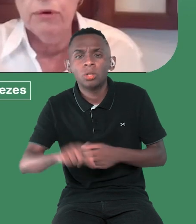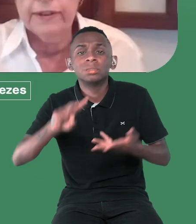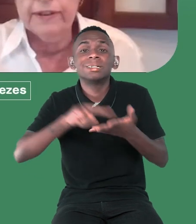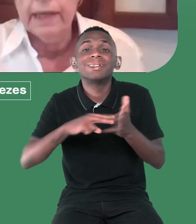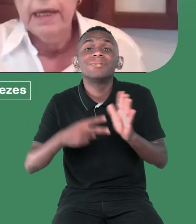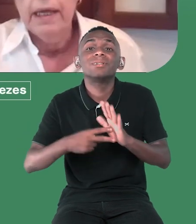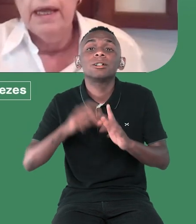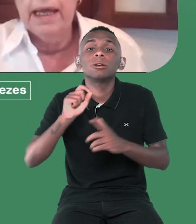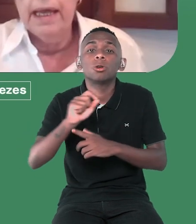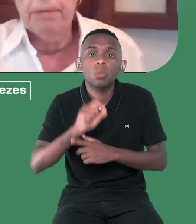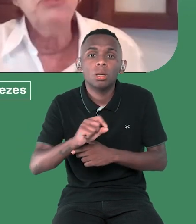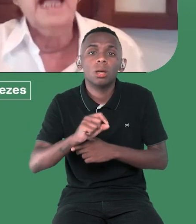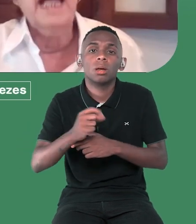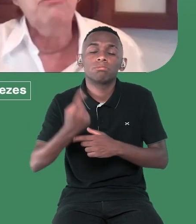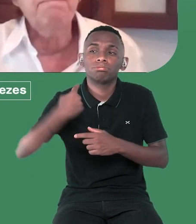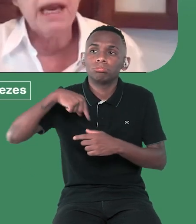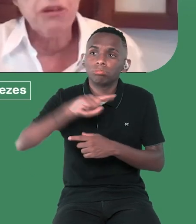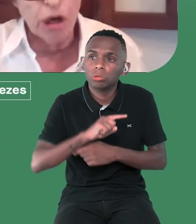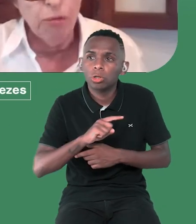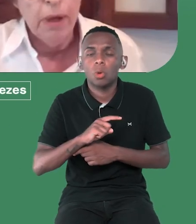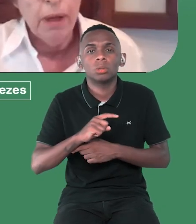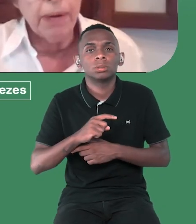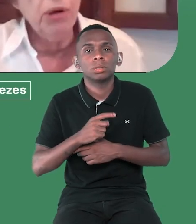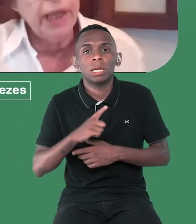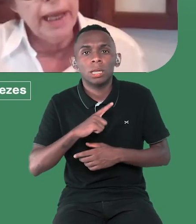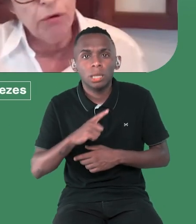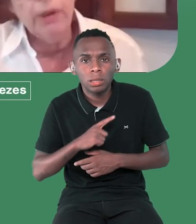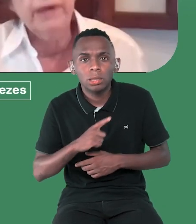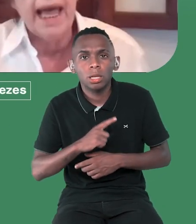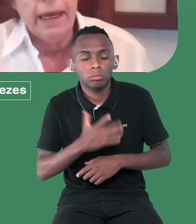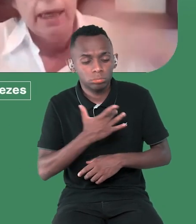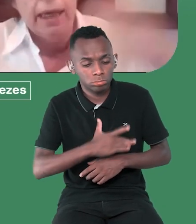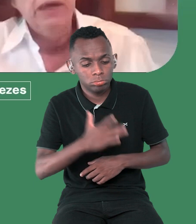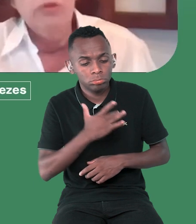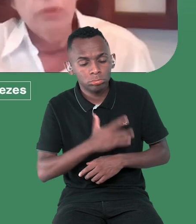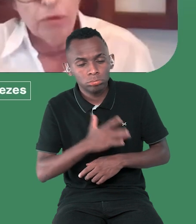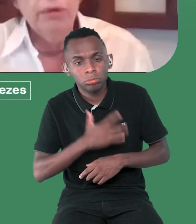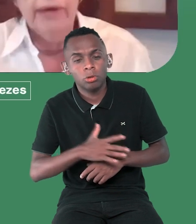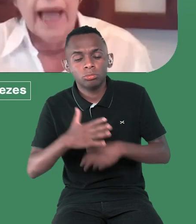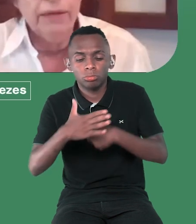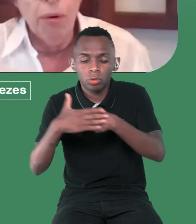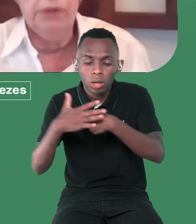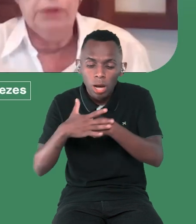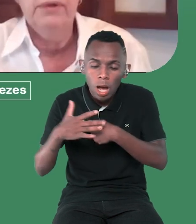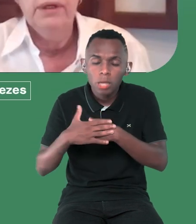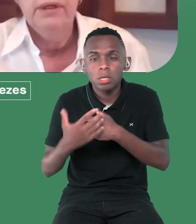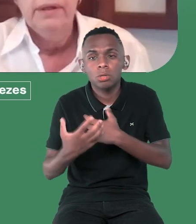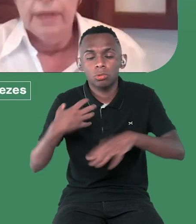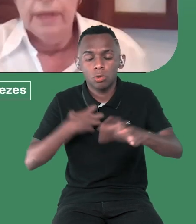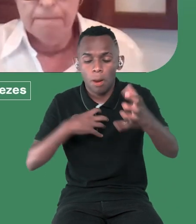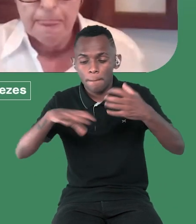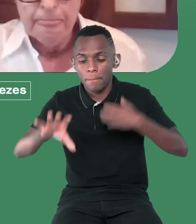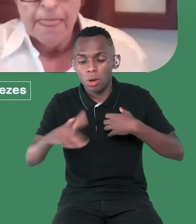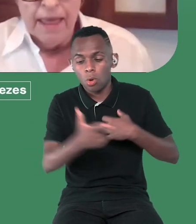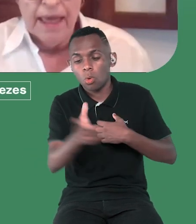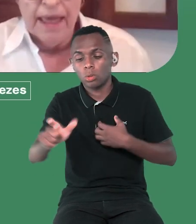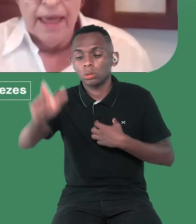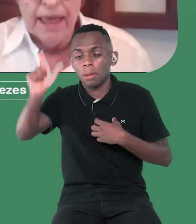para nos dar compaixão, para poder colocar no lugar do outro,